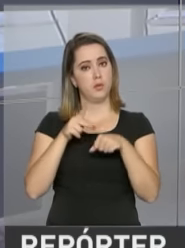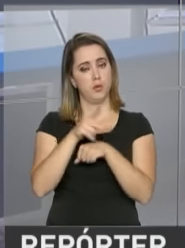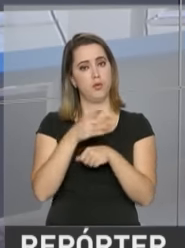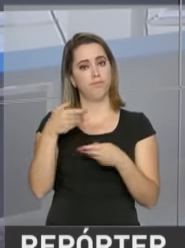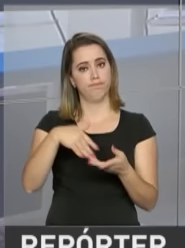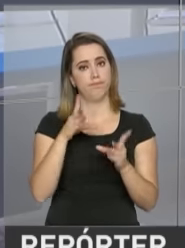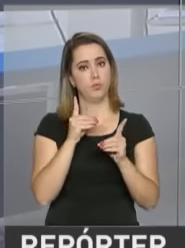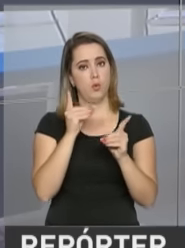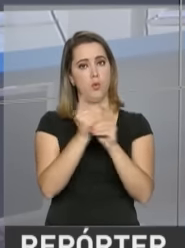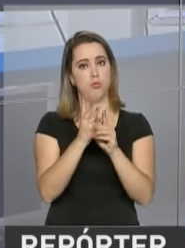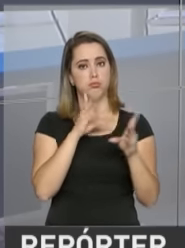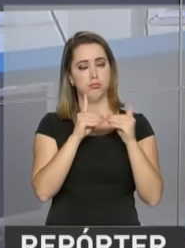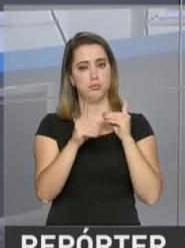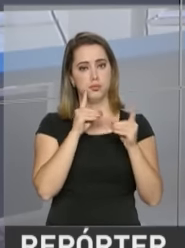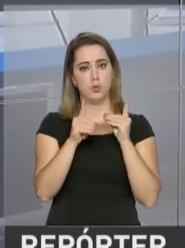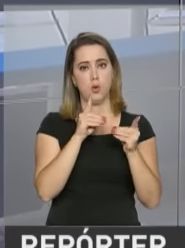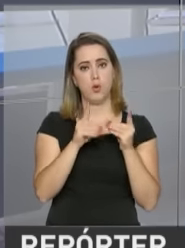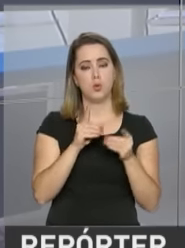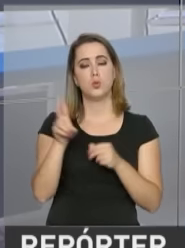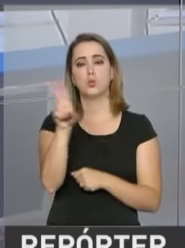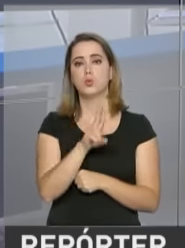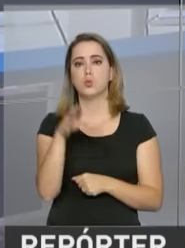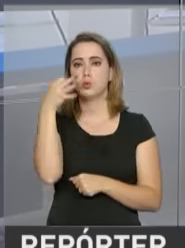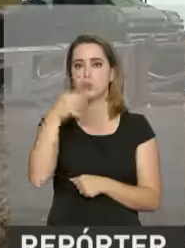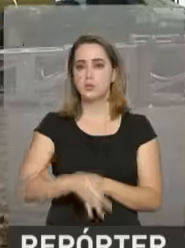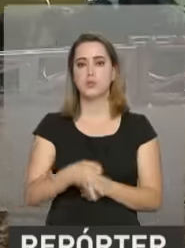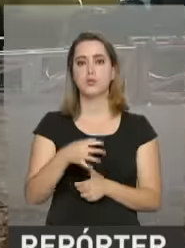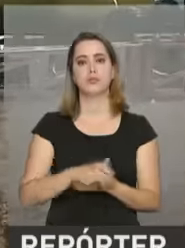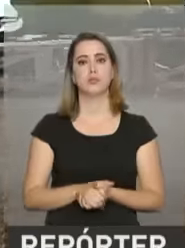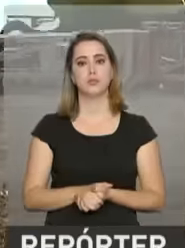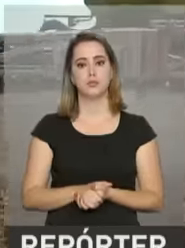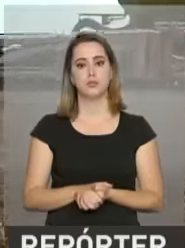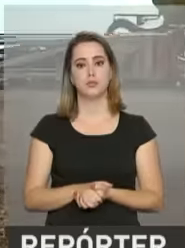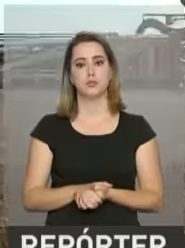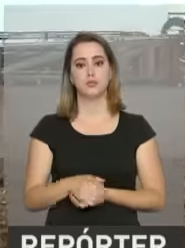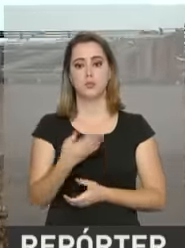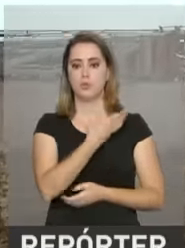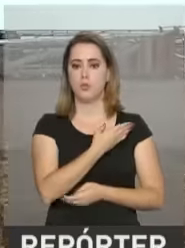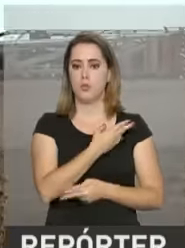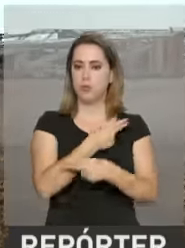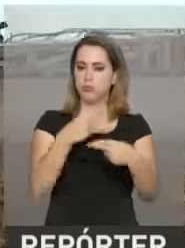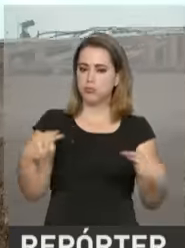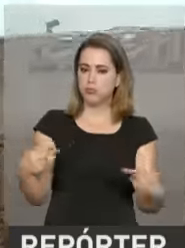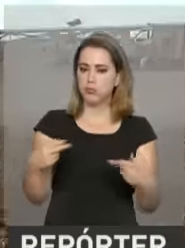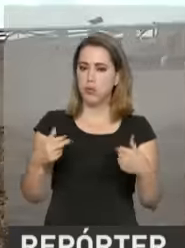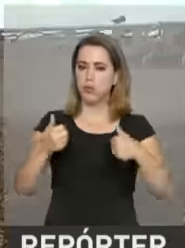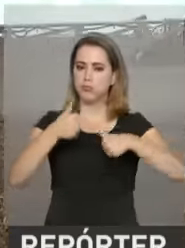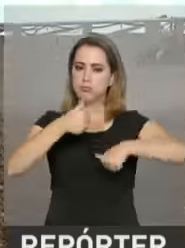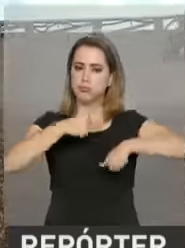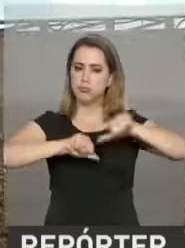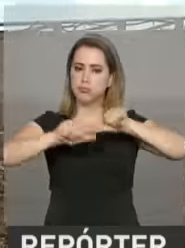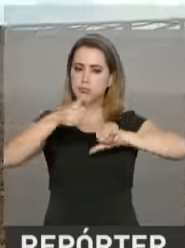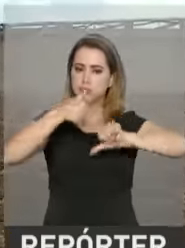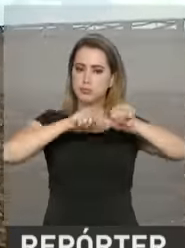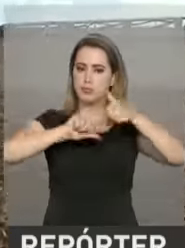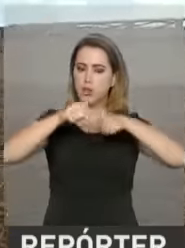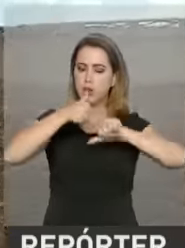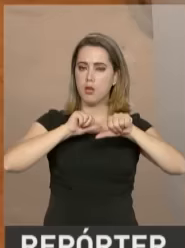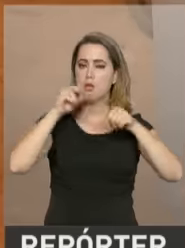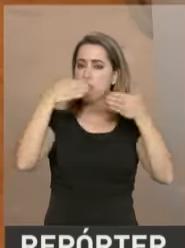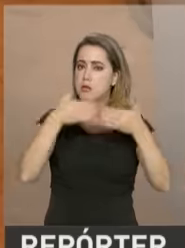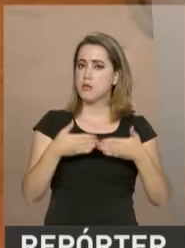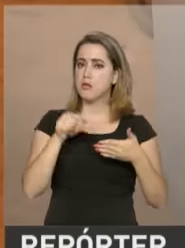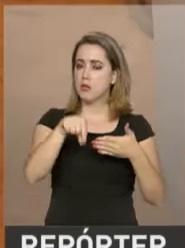discute o uso consciente das substâncias químicas. Os produtos químicos estão presentes em nosso dia a